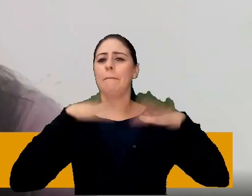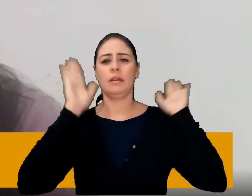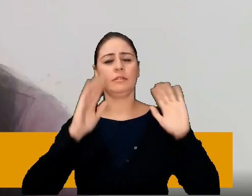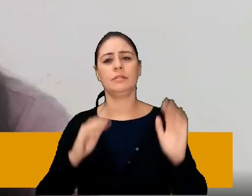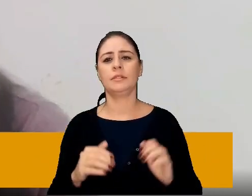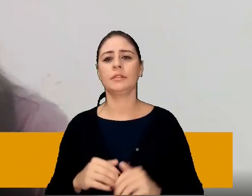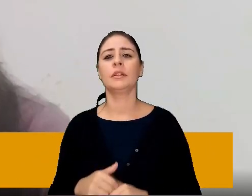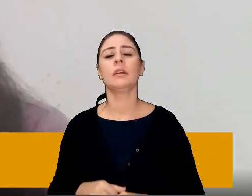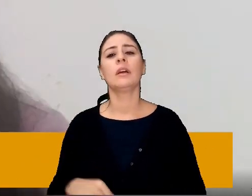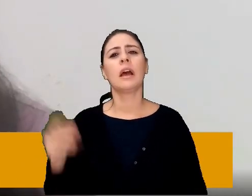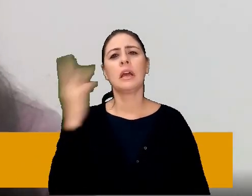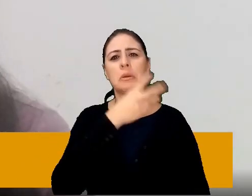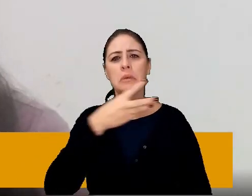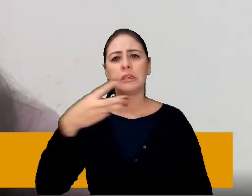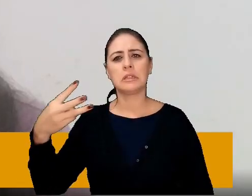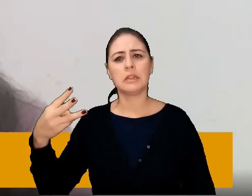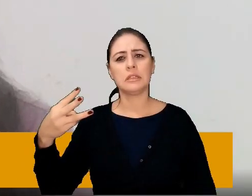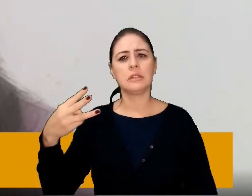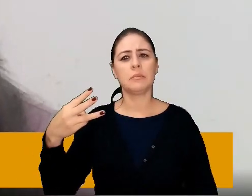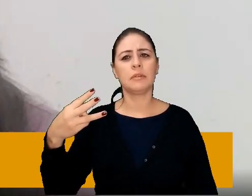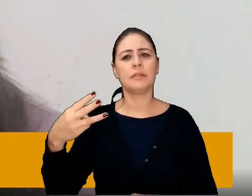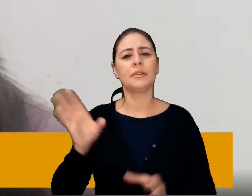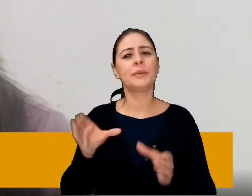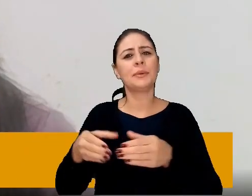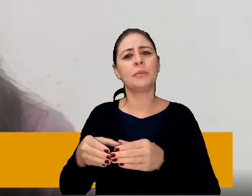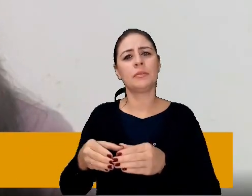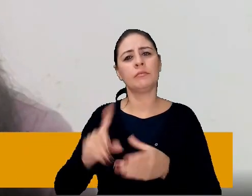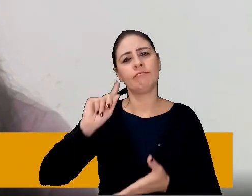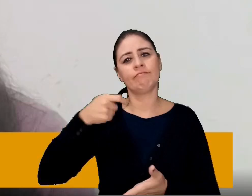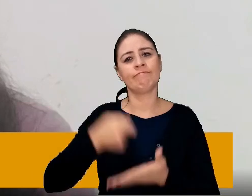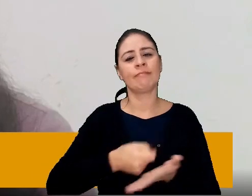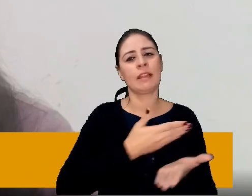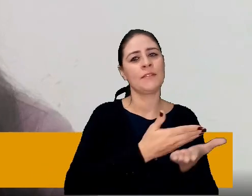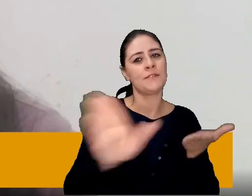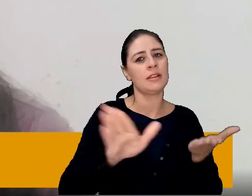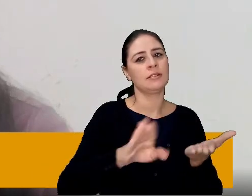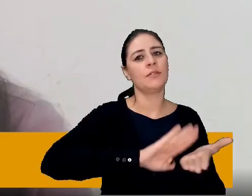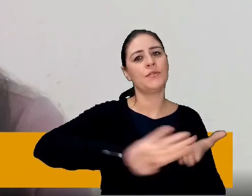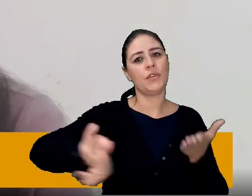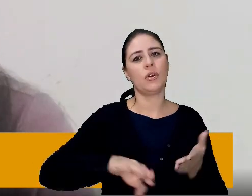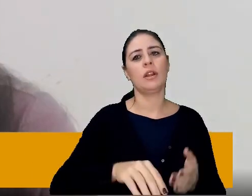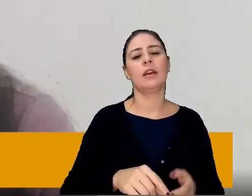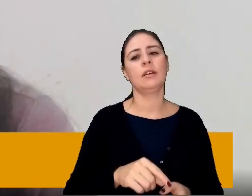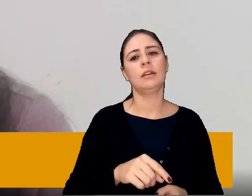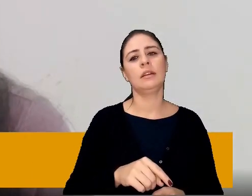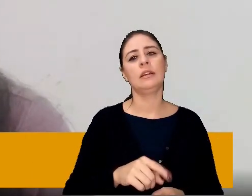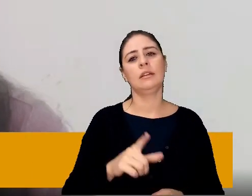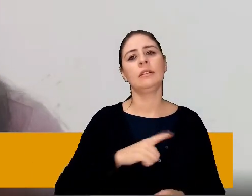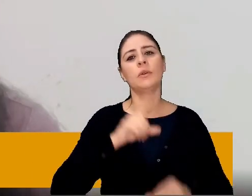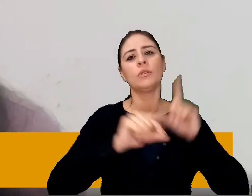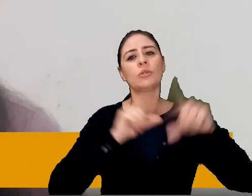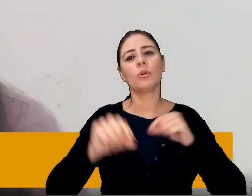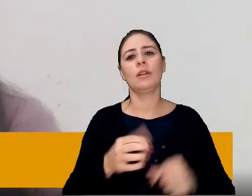porque não tinha mais diálogo, né? Aí o que aconteceu, faz umas 3 semanas, a comunidade decidiu